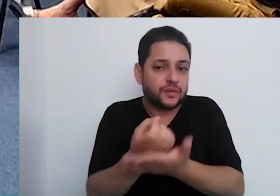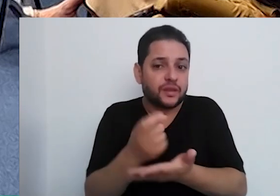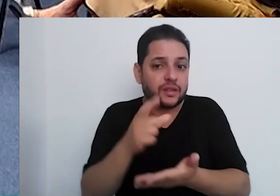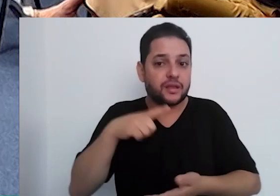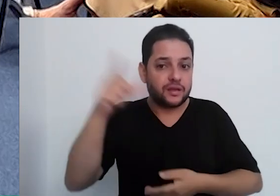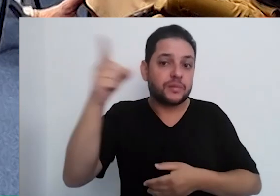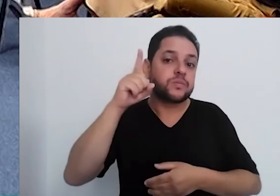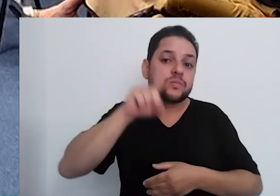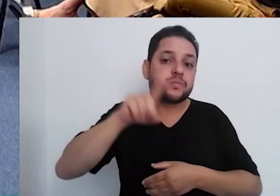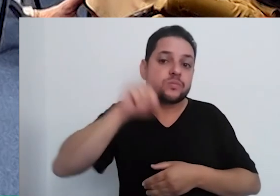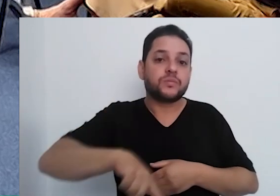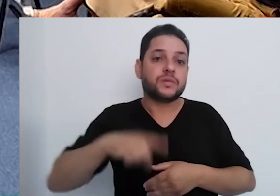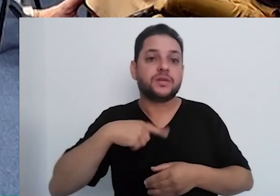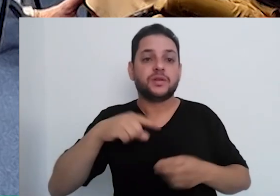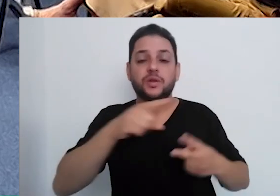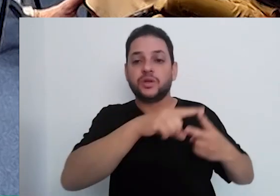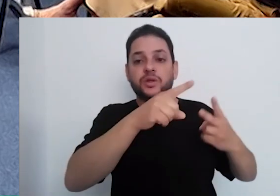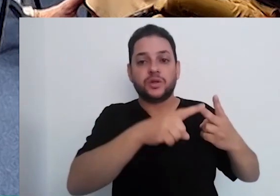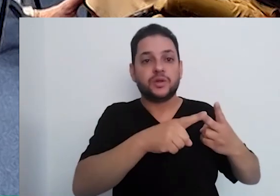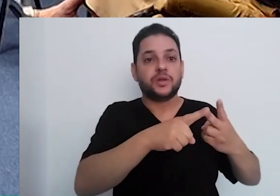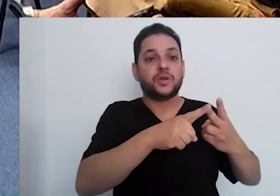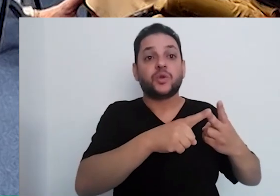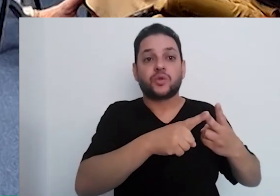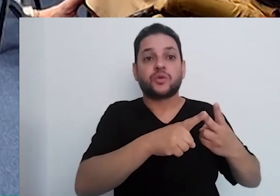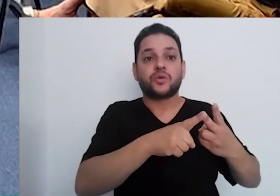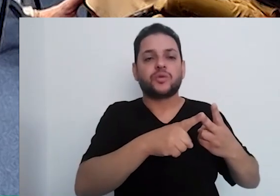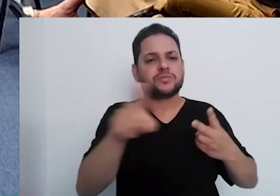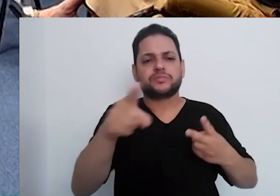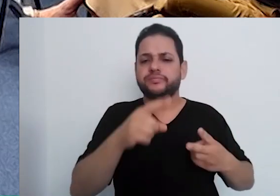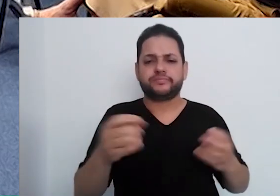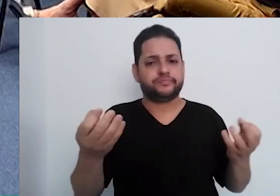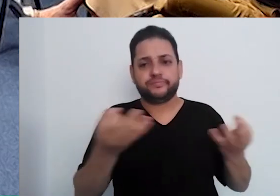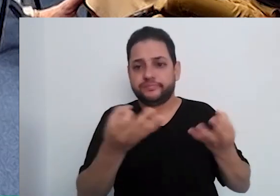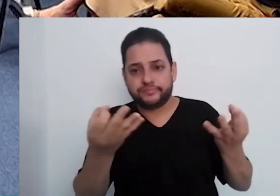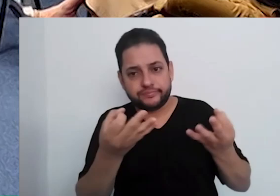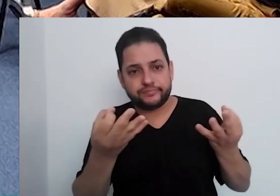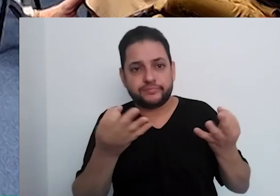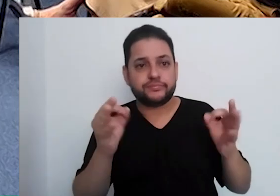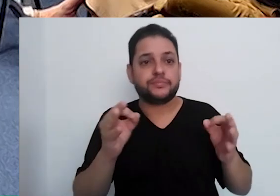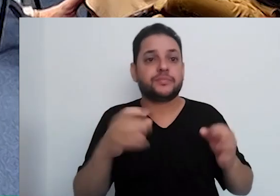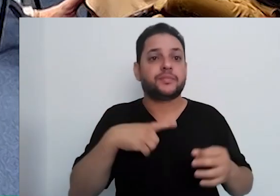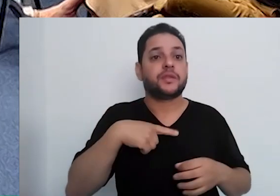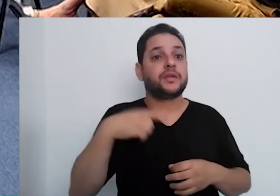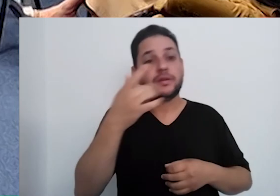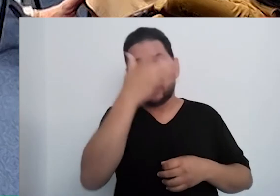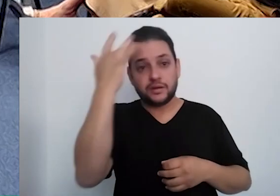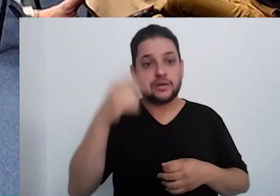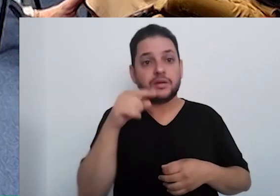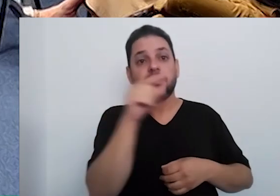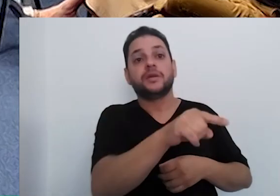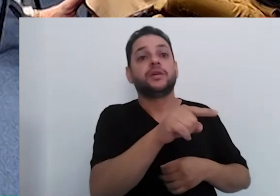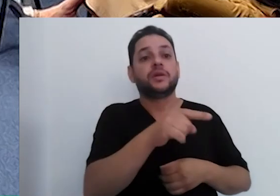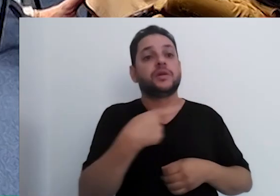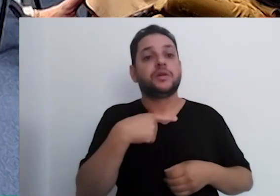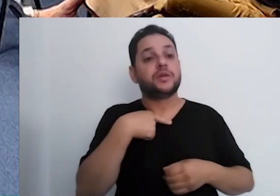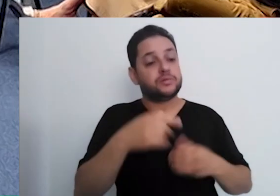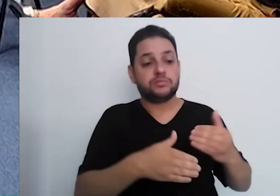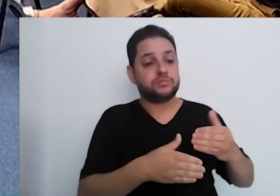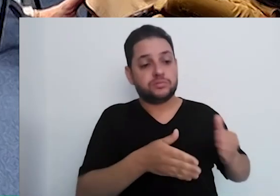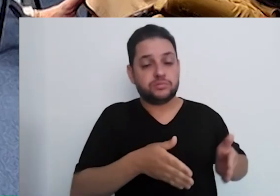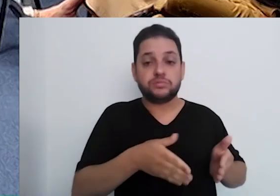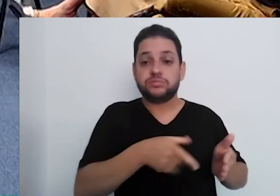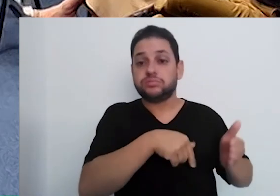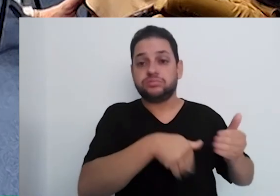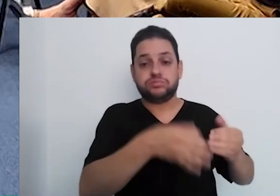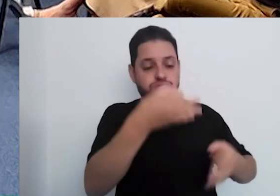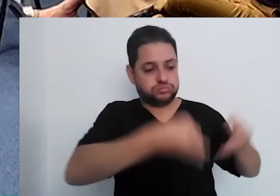teve dois episódios Você conhece é sensacional aquele podcast que tirou um cara da que que tava condenado à morte